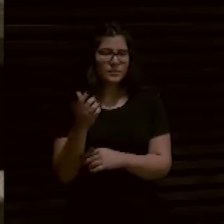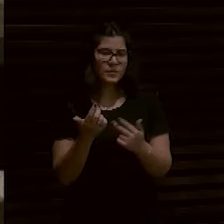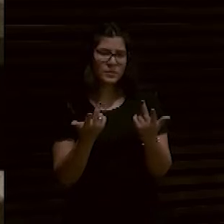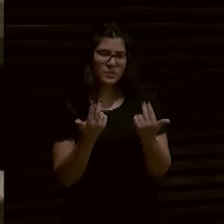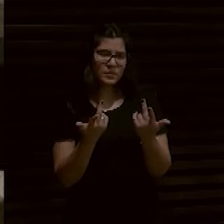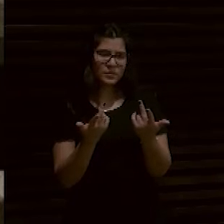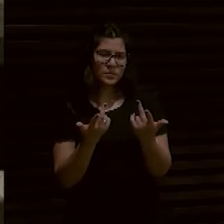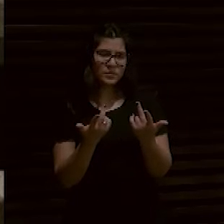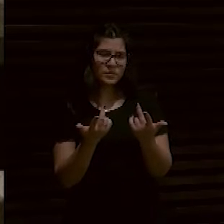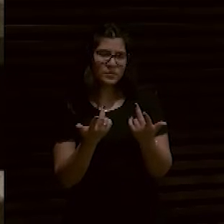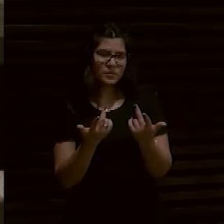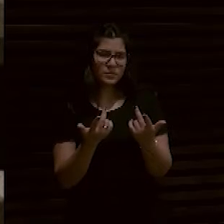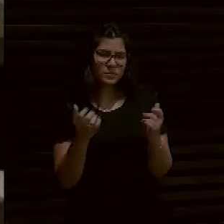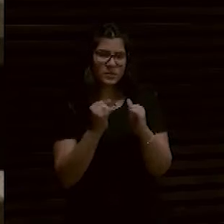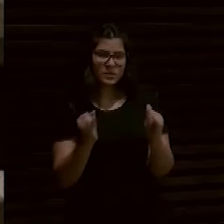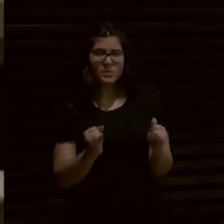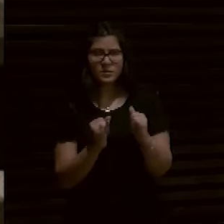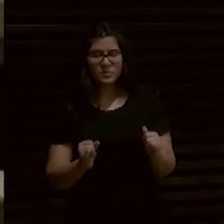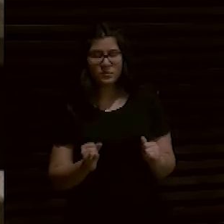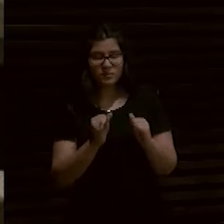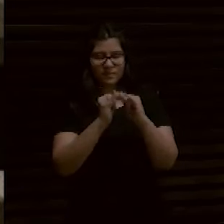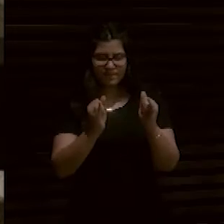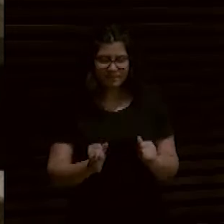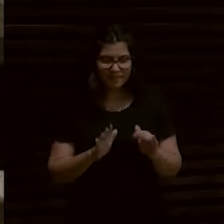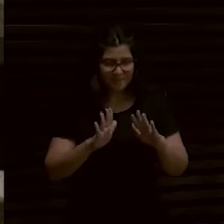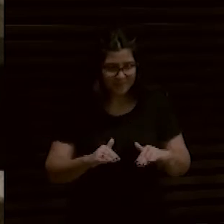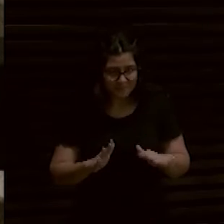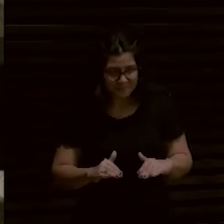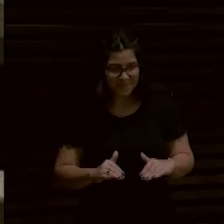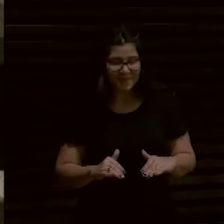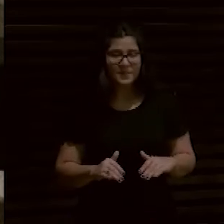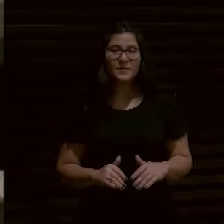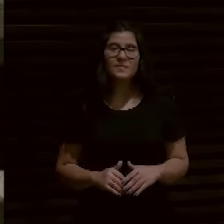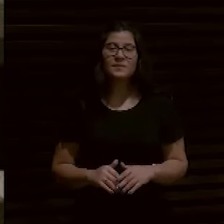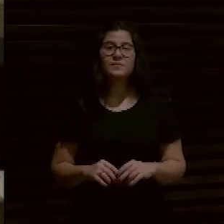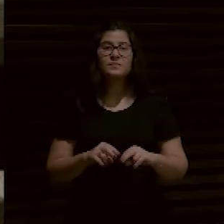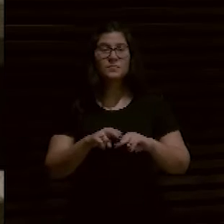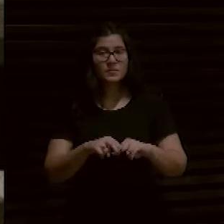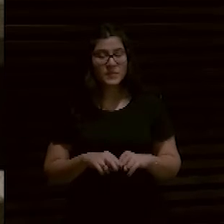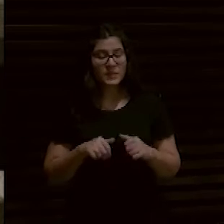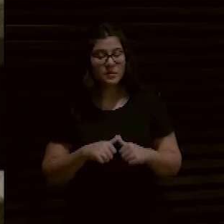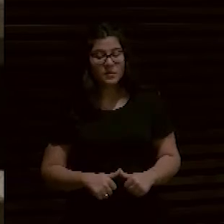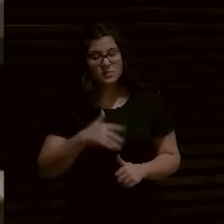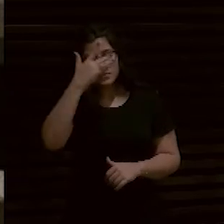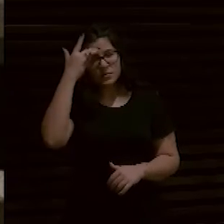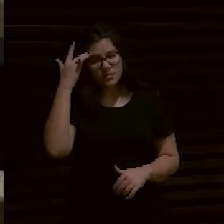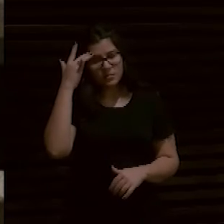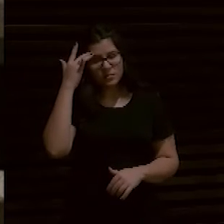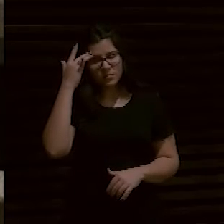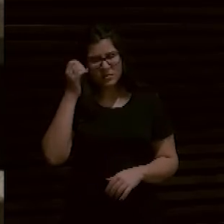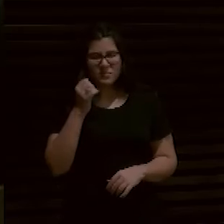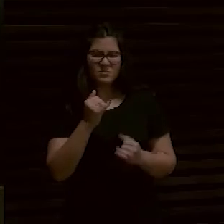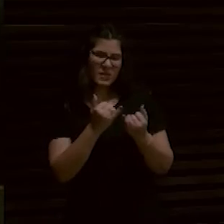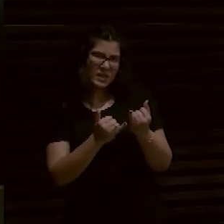isso que Deus está falando. E a consequência, então, desse homem que aparentemente é